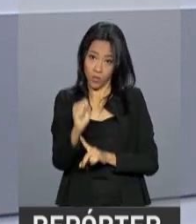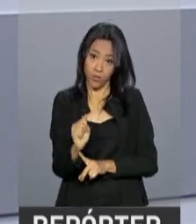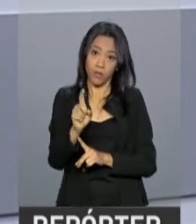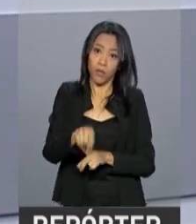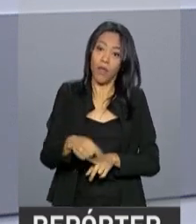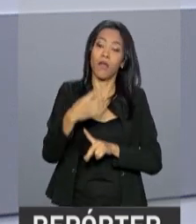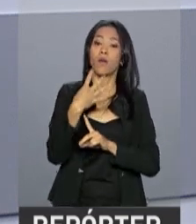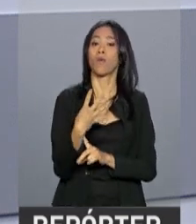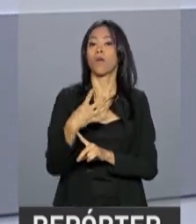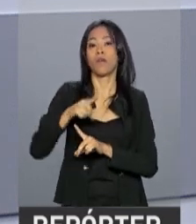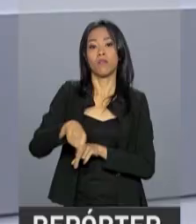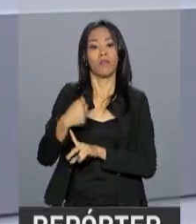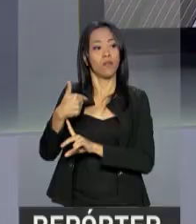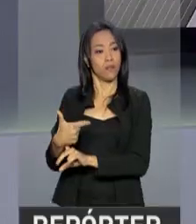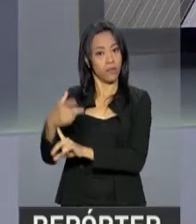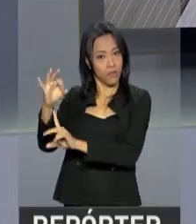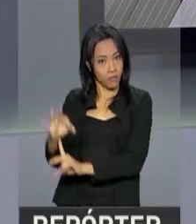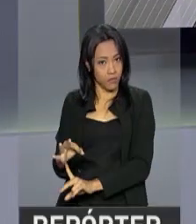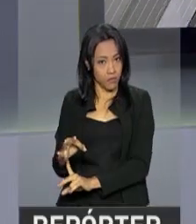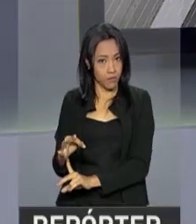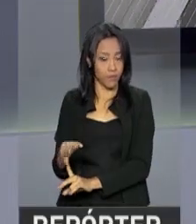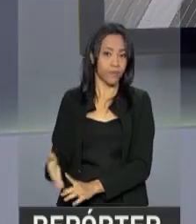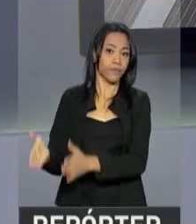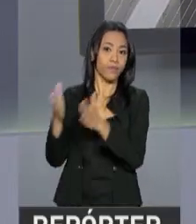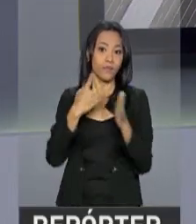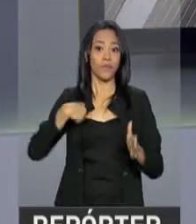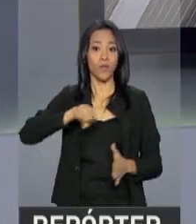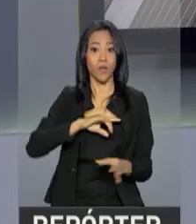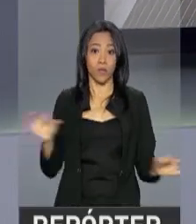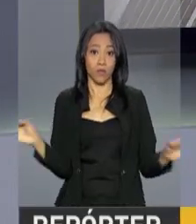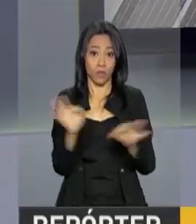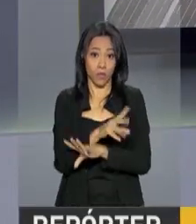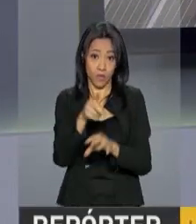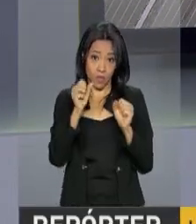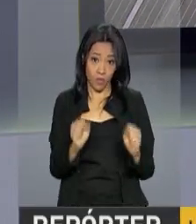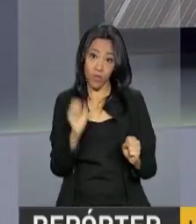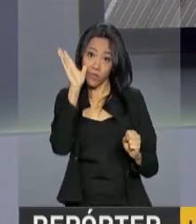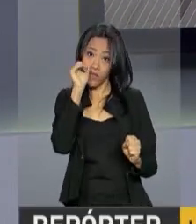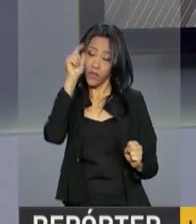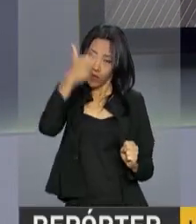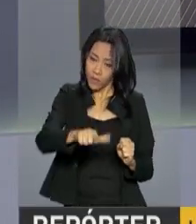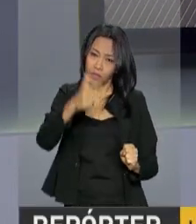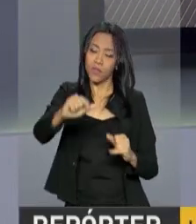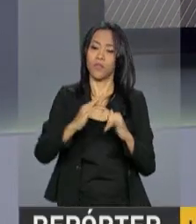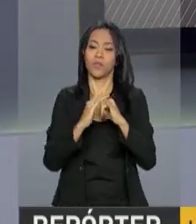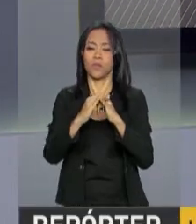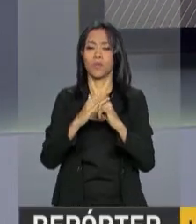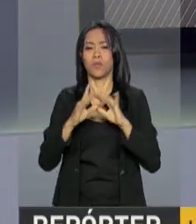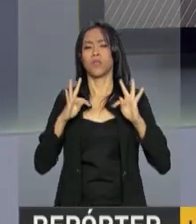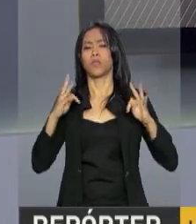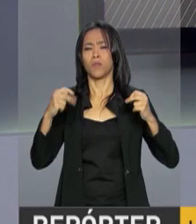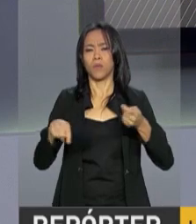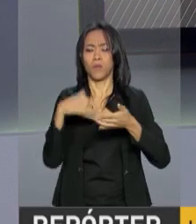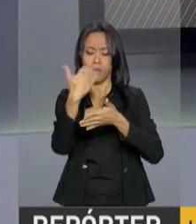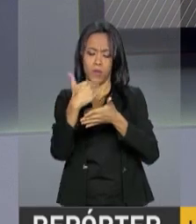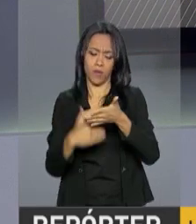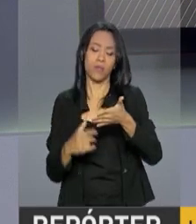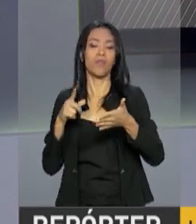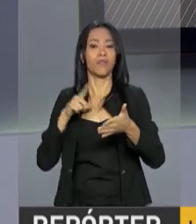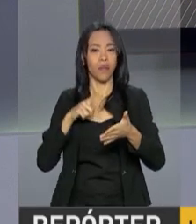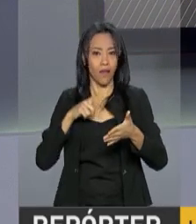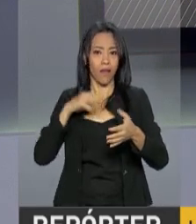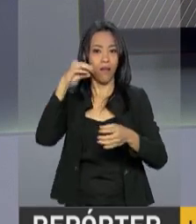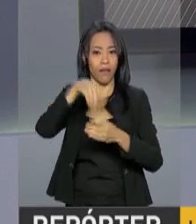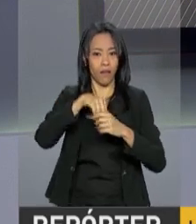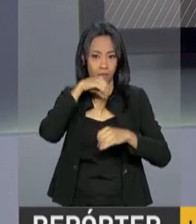4,2 por cento nós ficamos por aqui você pode rever as reportagens no youtube e toda nossa programação também